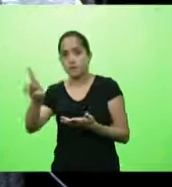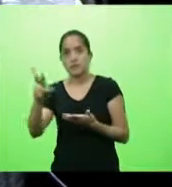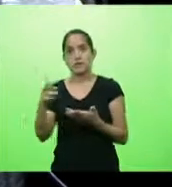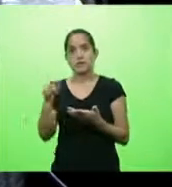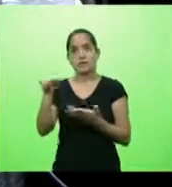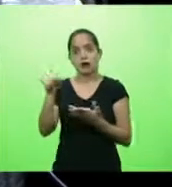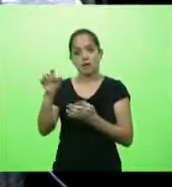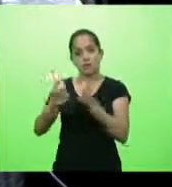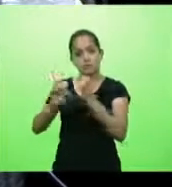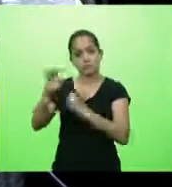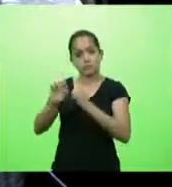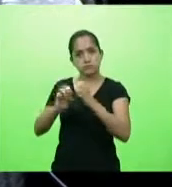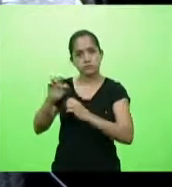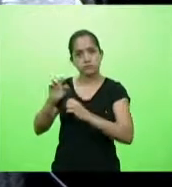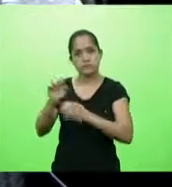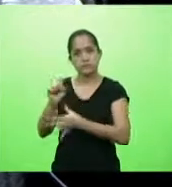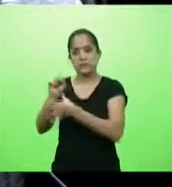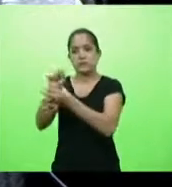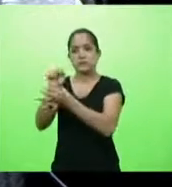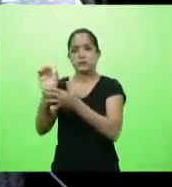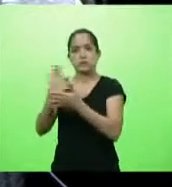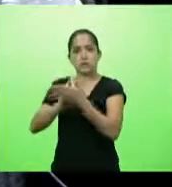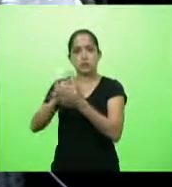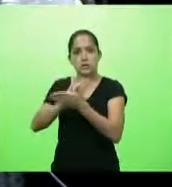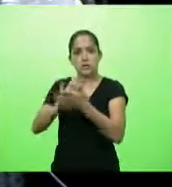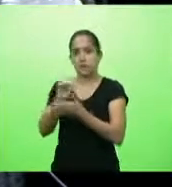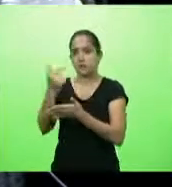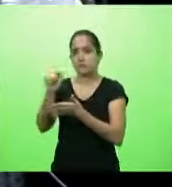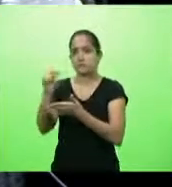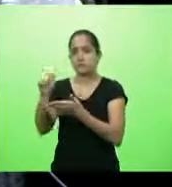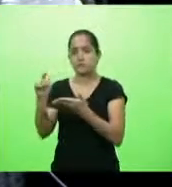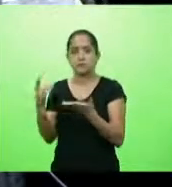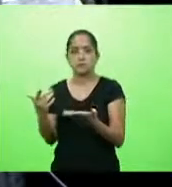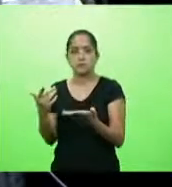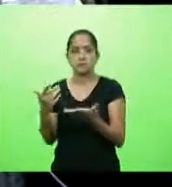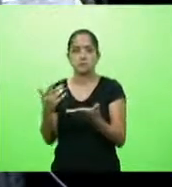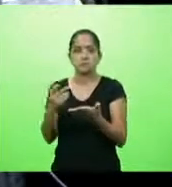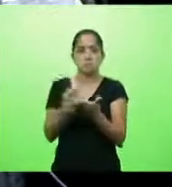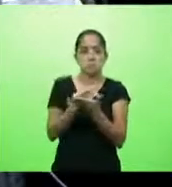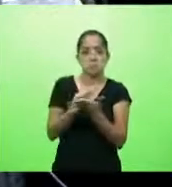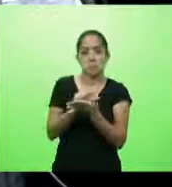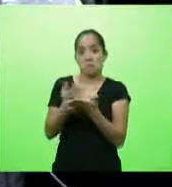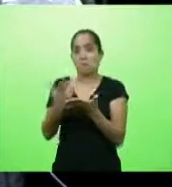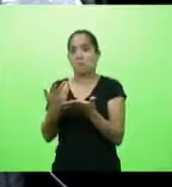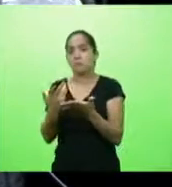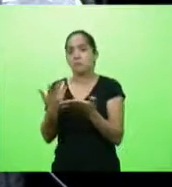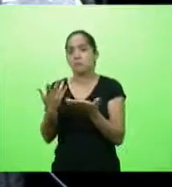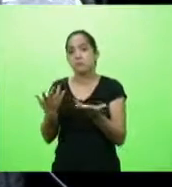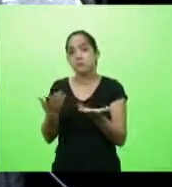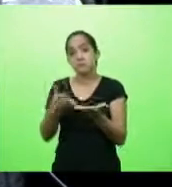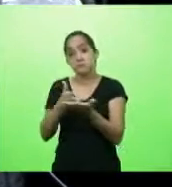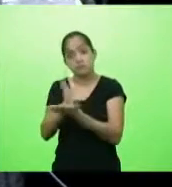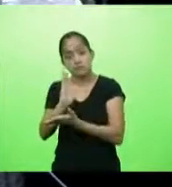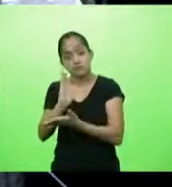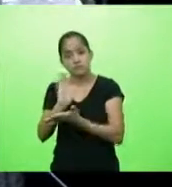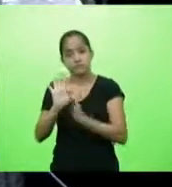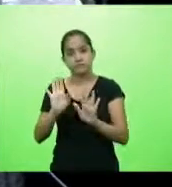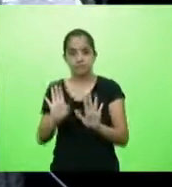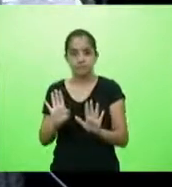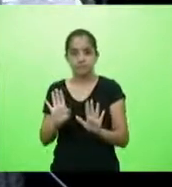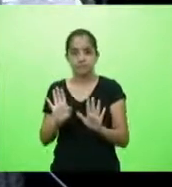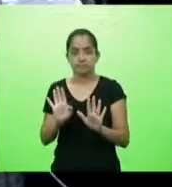dá garantia de nada se acontecer alguma coisa errada, mesmo assim o Congresso aprovou, o Bolsonaro, por causa